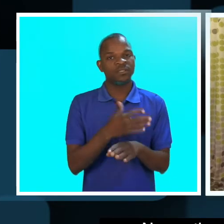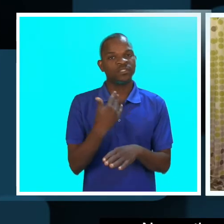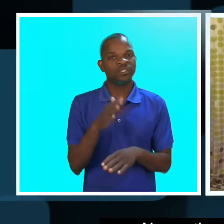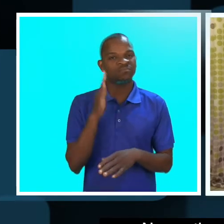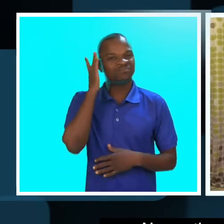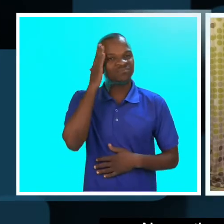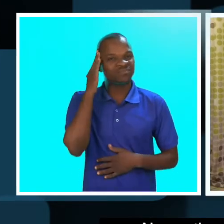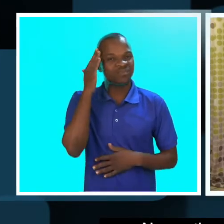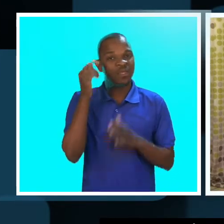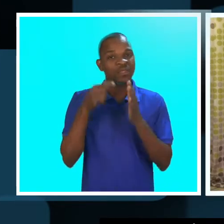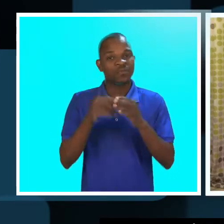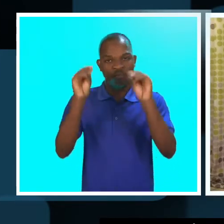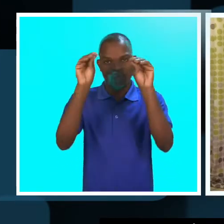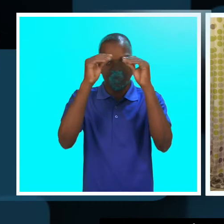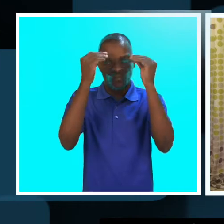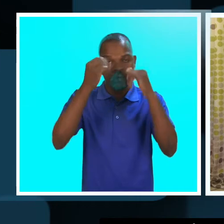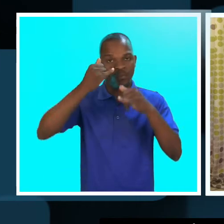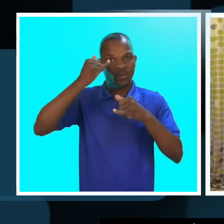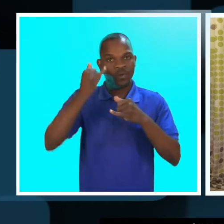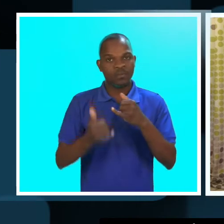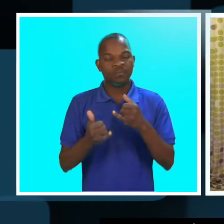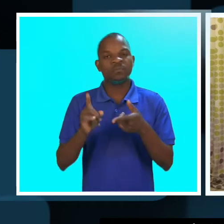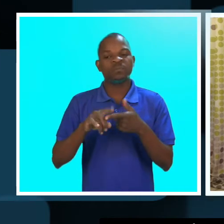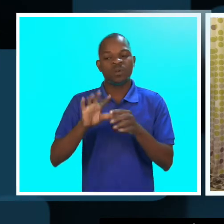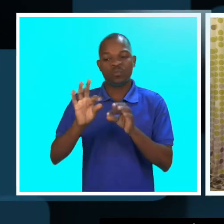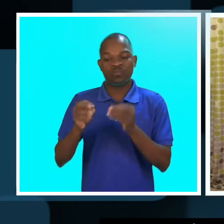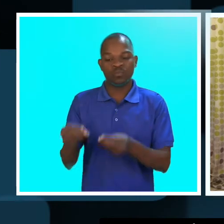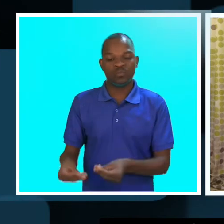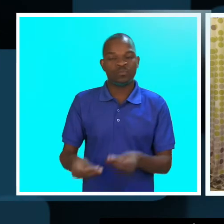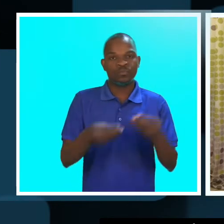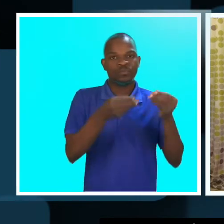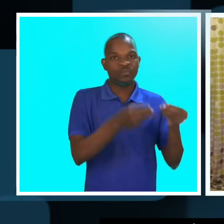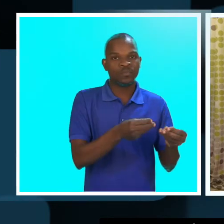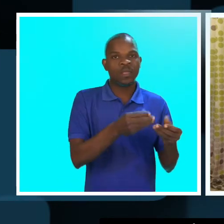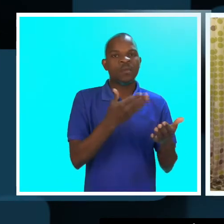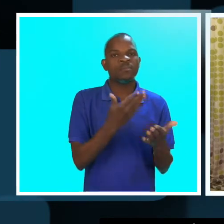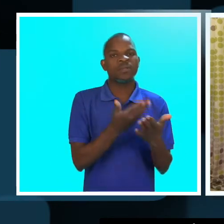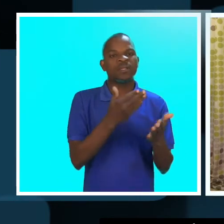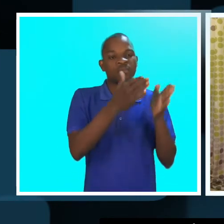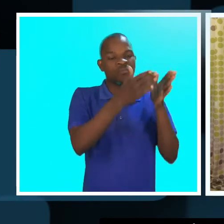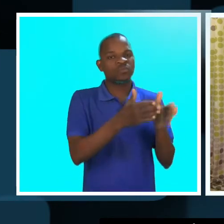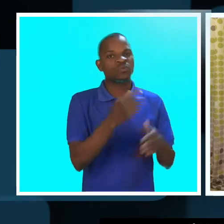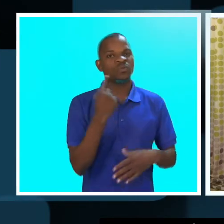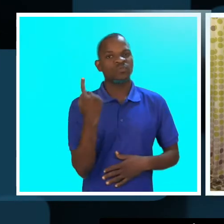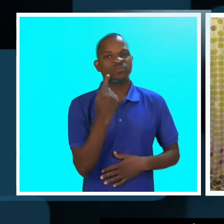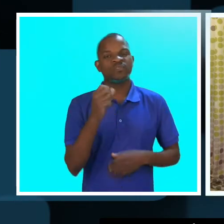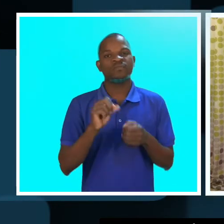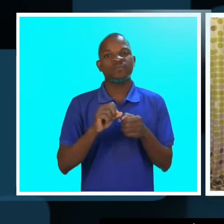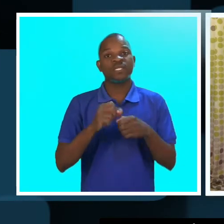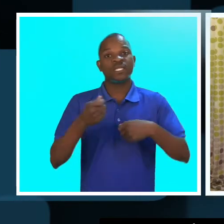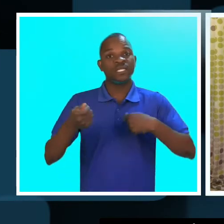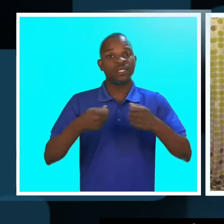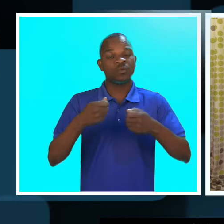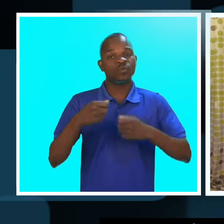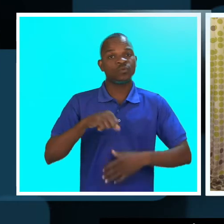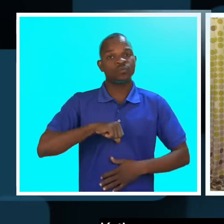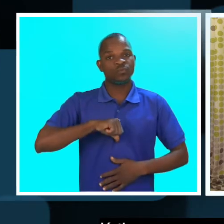iniciativa, depois de uma formação profissional, ter alguns kits para que, talvez, consigam ter